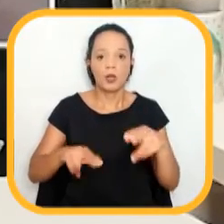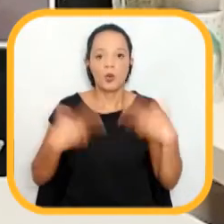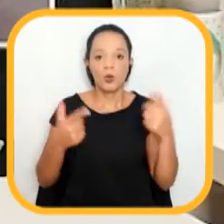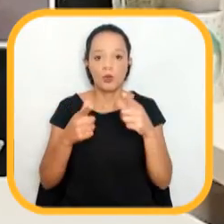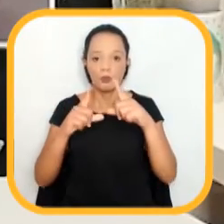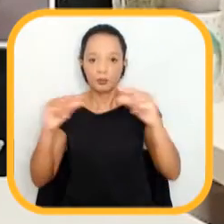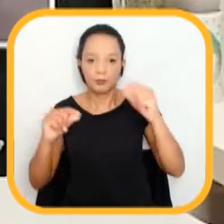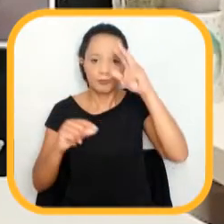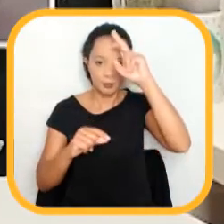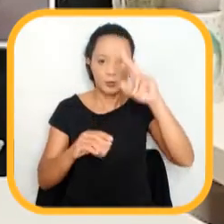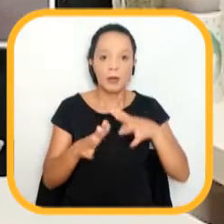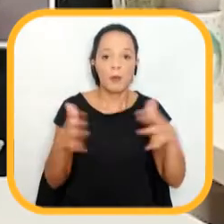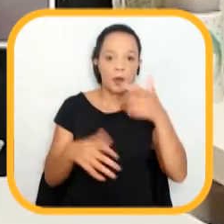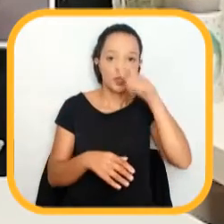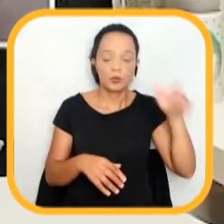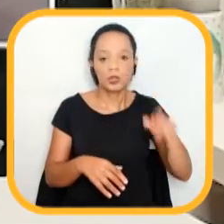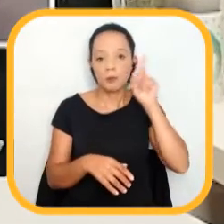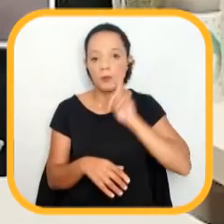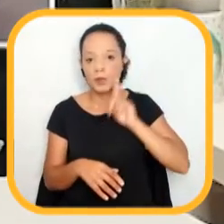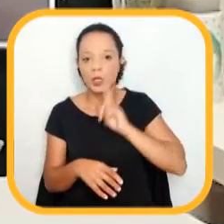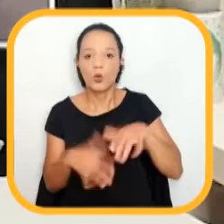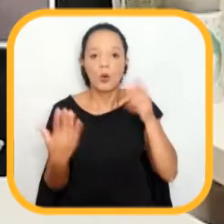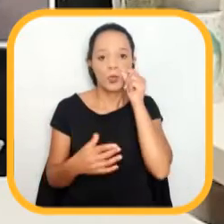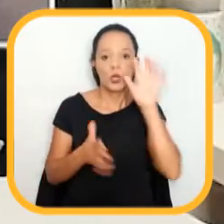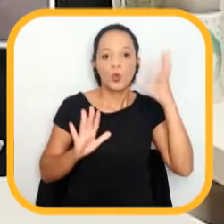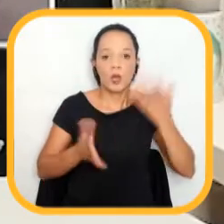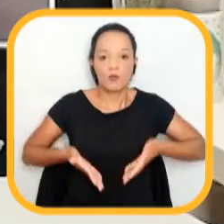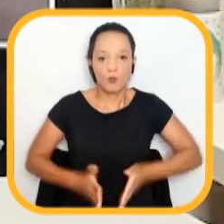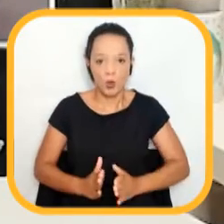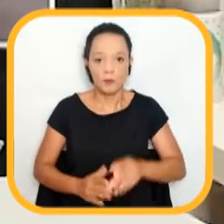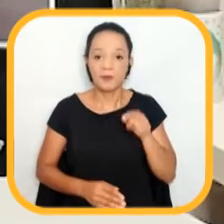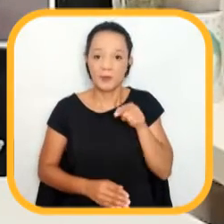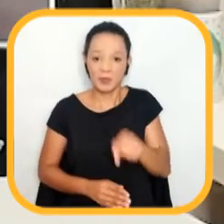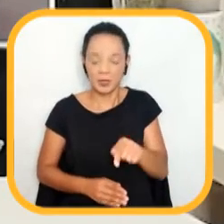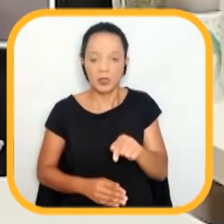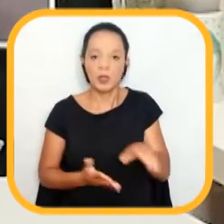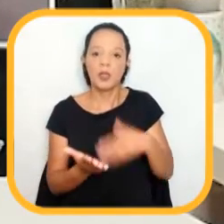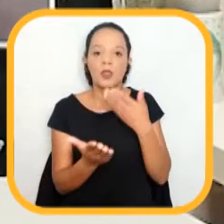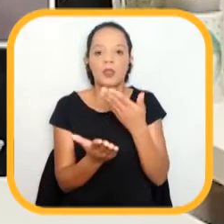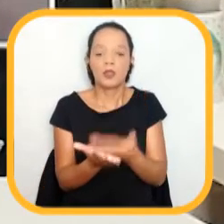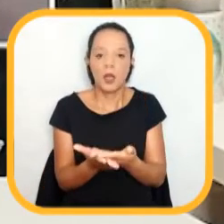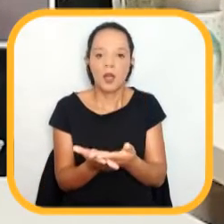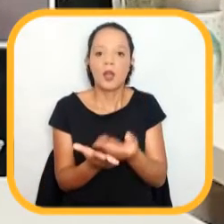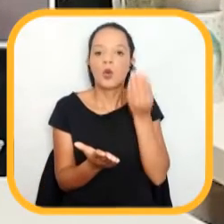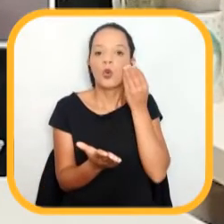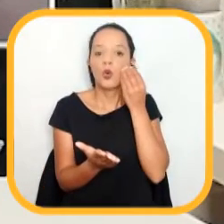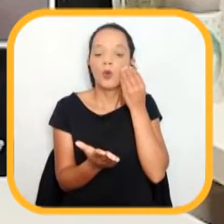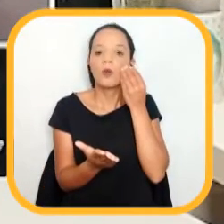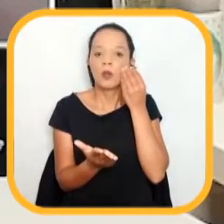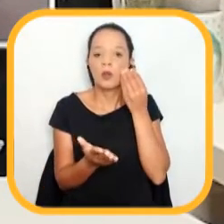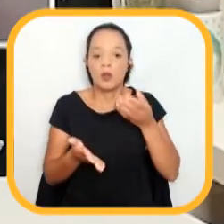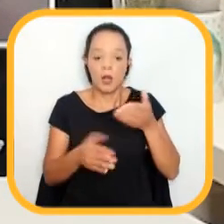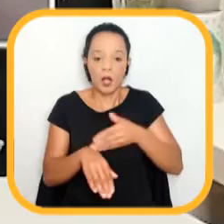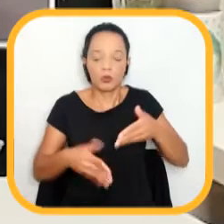sexo genital. A maioria das pessoas recebe o sexo feminino ou masculino e, por norma, o sexo biológico é que determina o